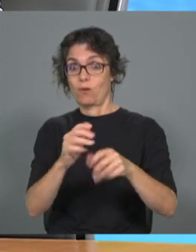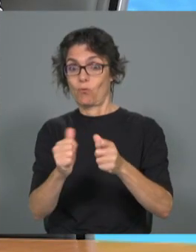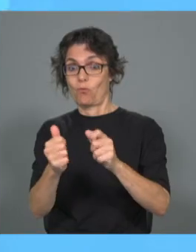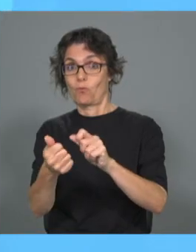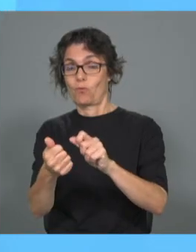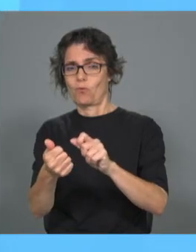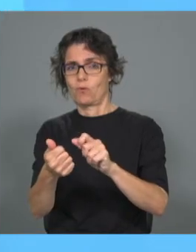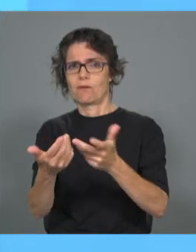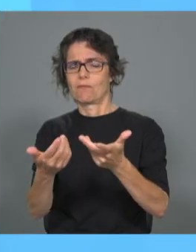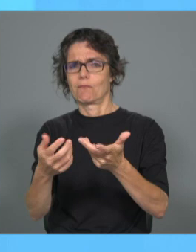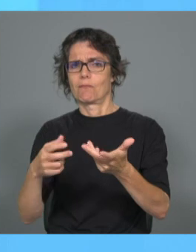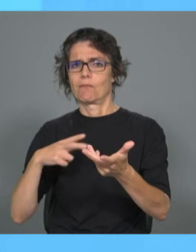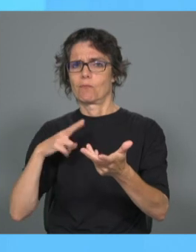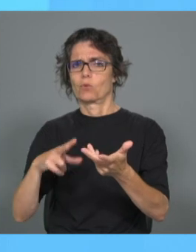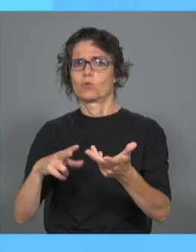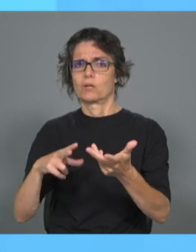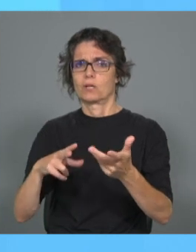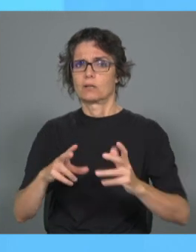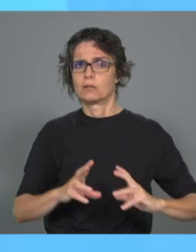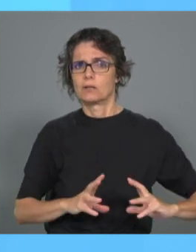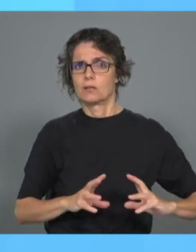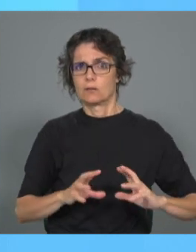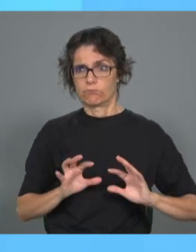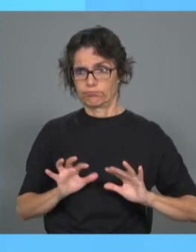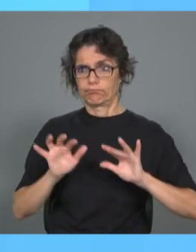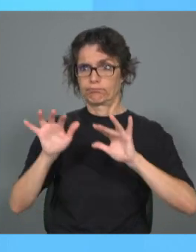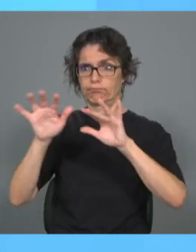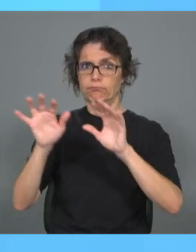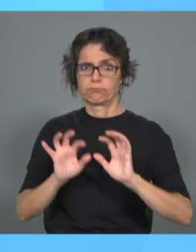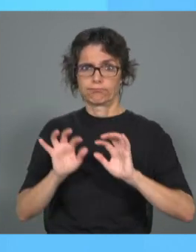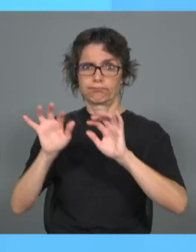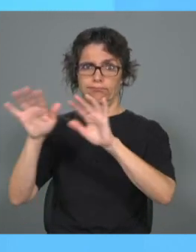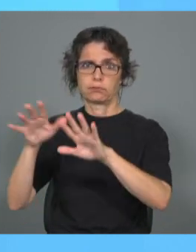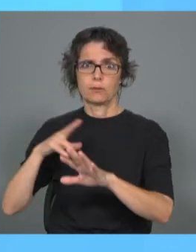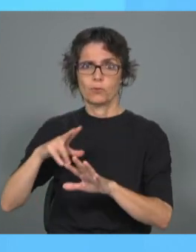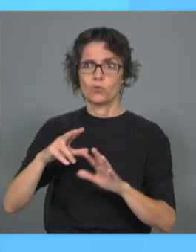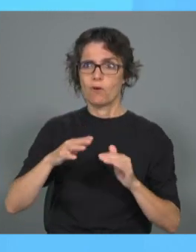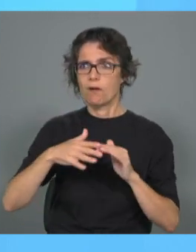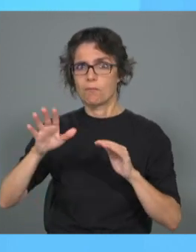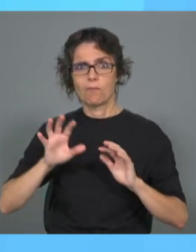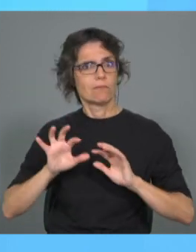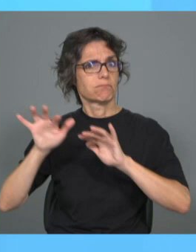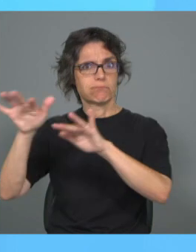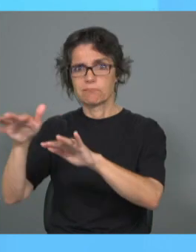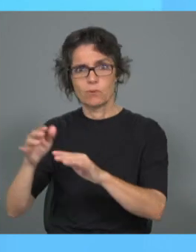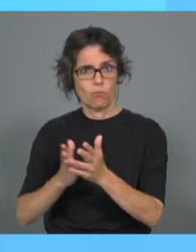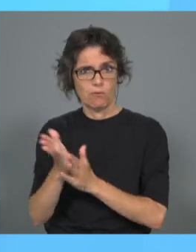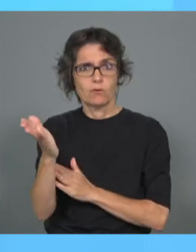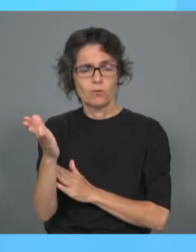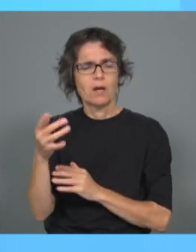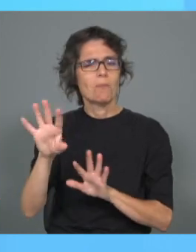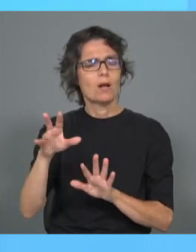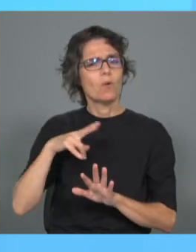e os portugueses continuam a emigrar, continuam a sair de Portugal. Embora estes portugueses que emigram hoje são um